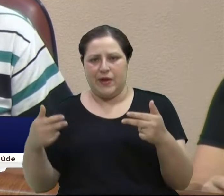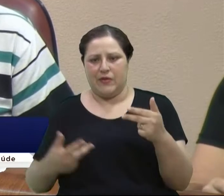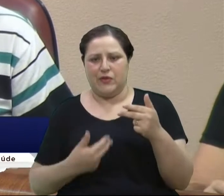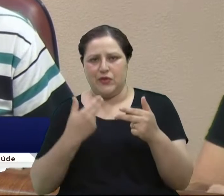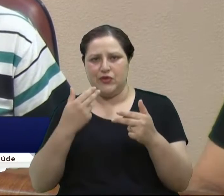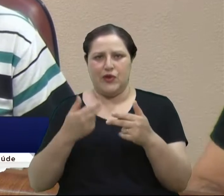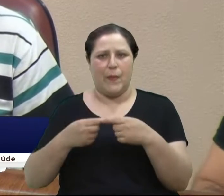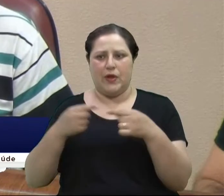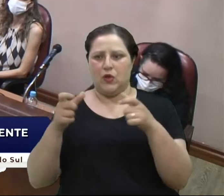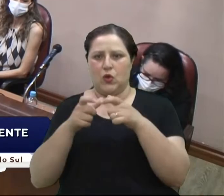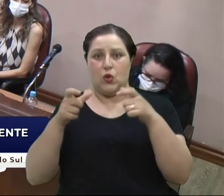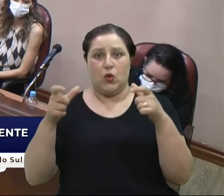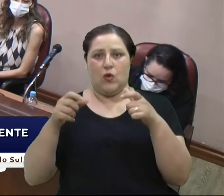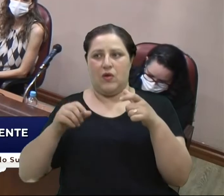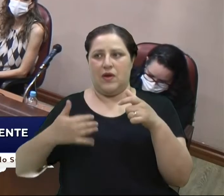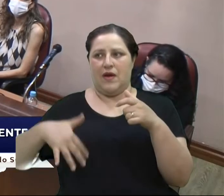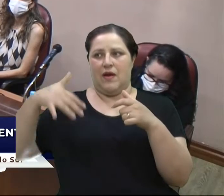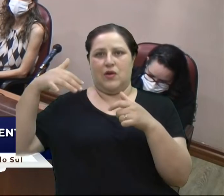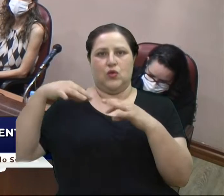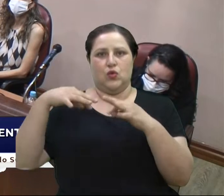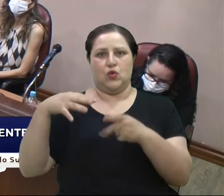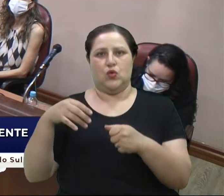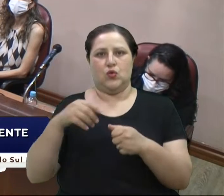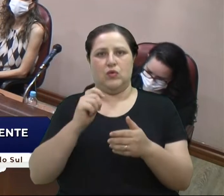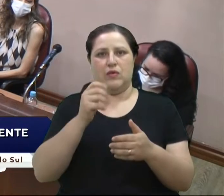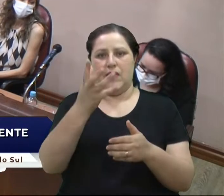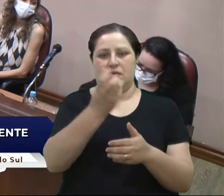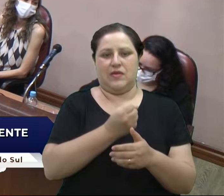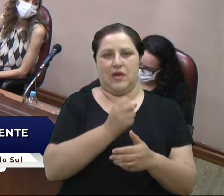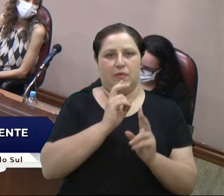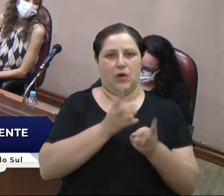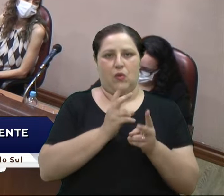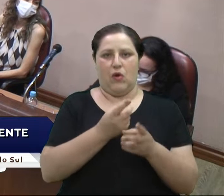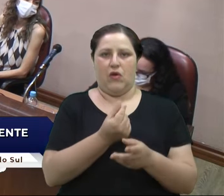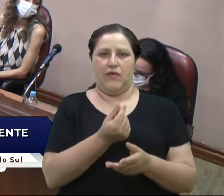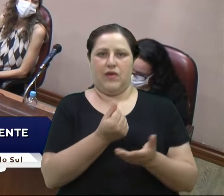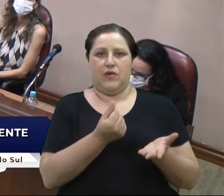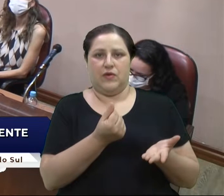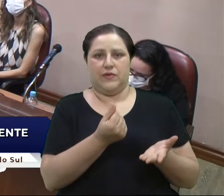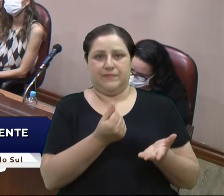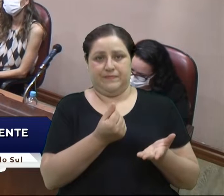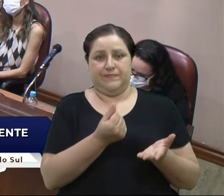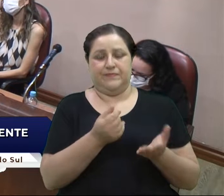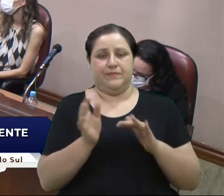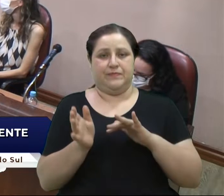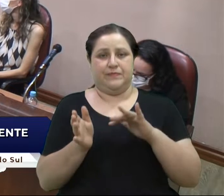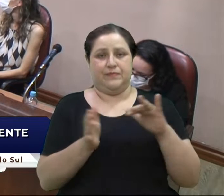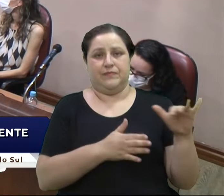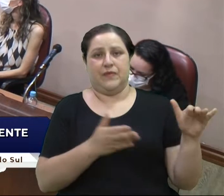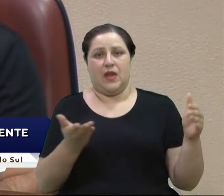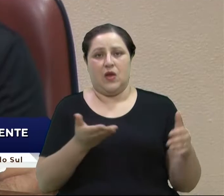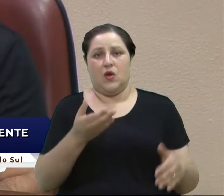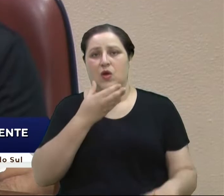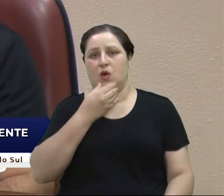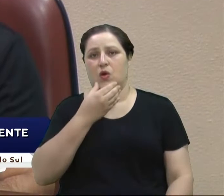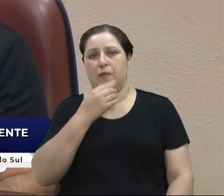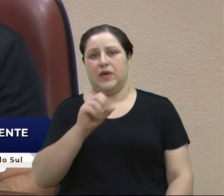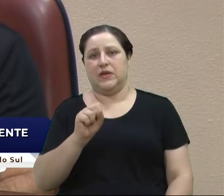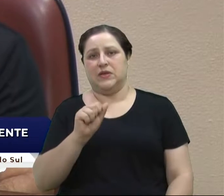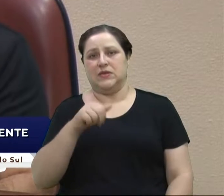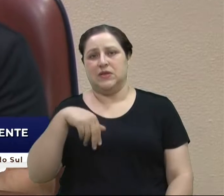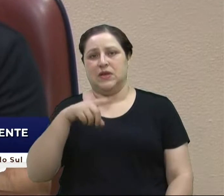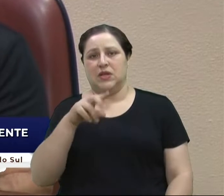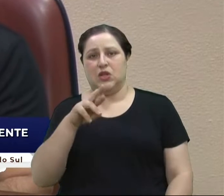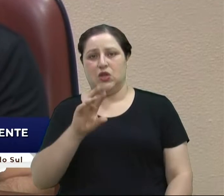Obrigado, Alexandre. Passo a palavra, então, ao diretor do Hospital Geral, Sandro Junqueira. Que, Sandro, se puder compartilhar um pouco